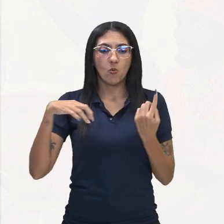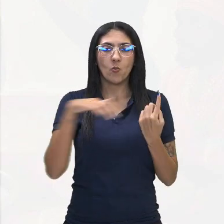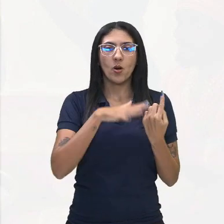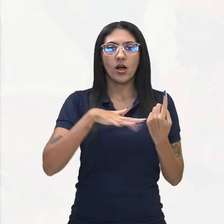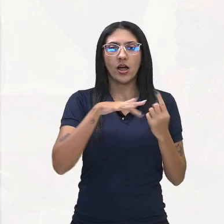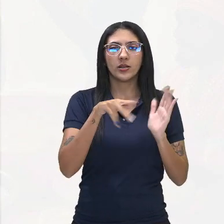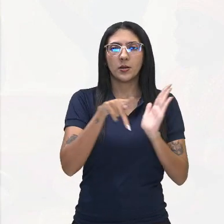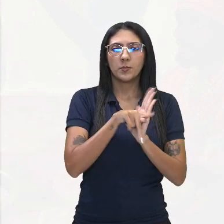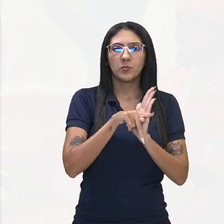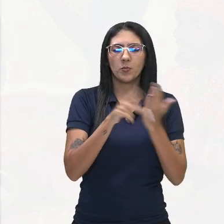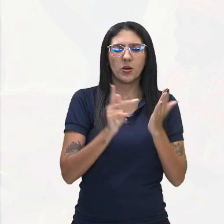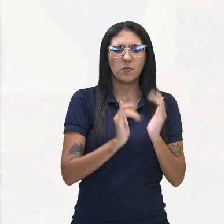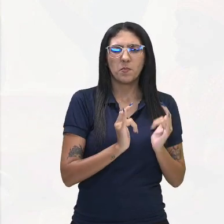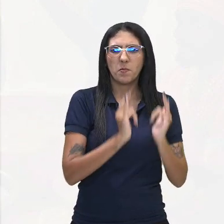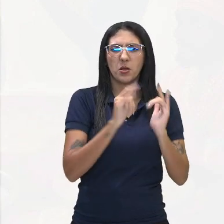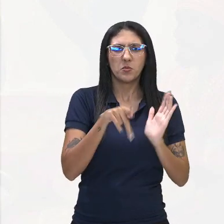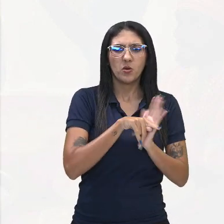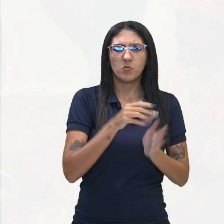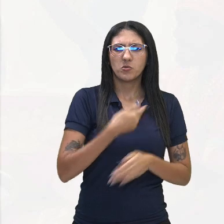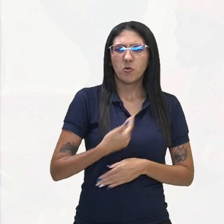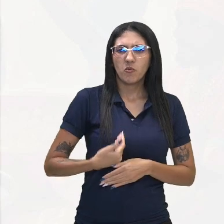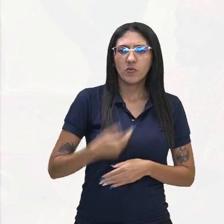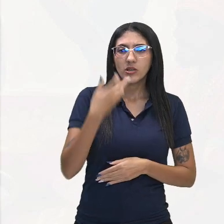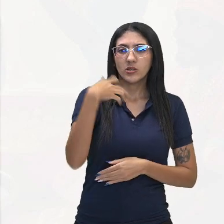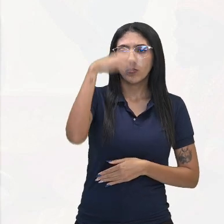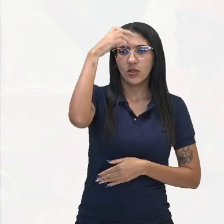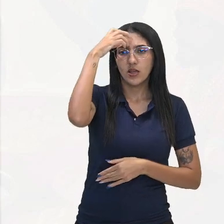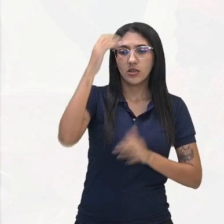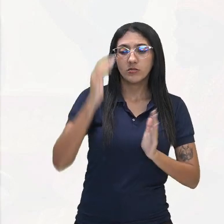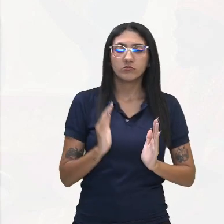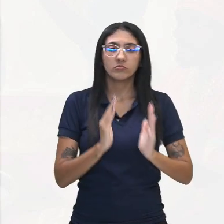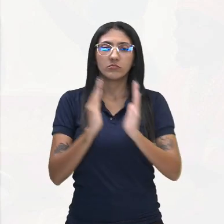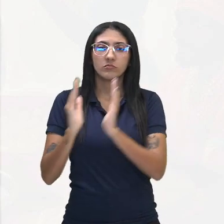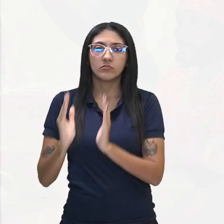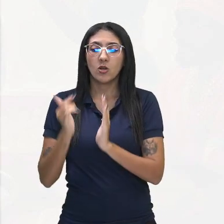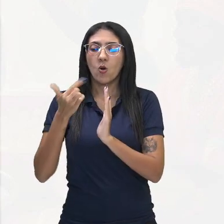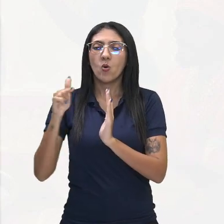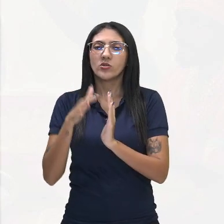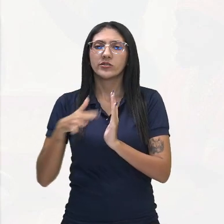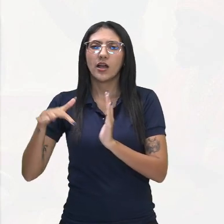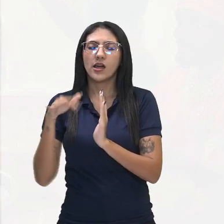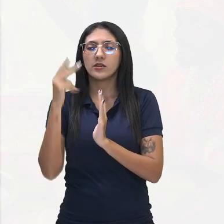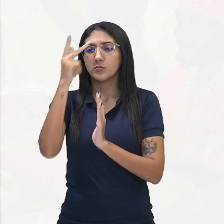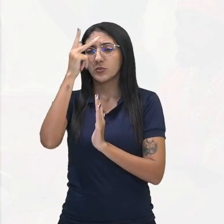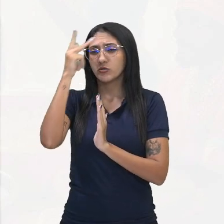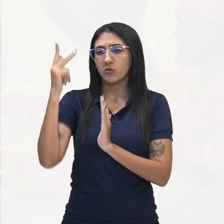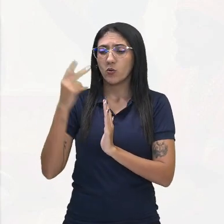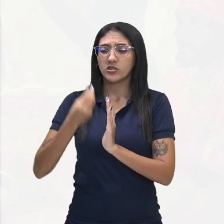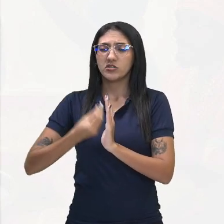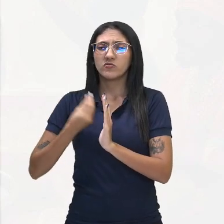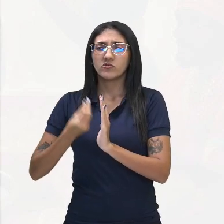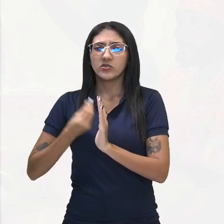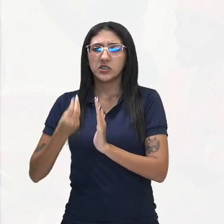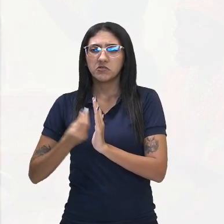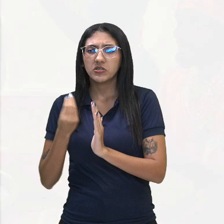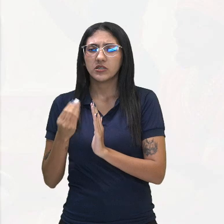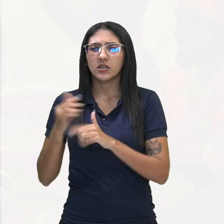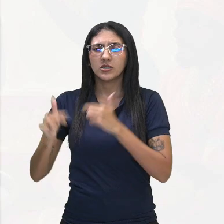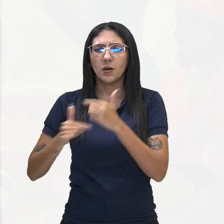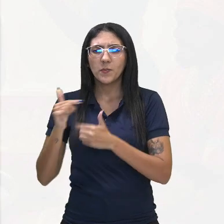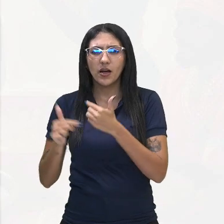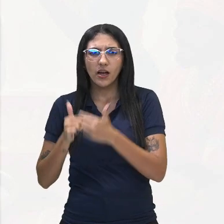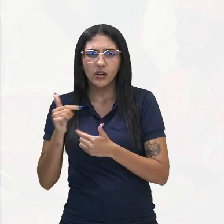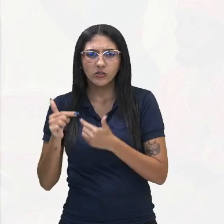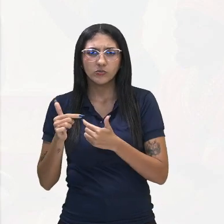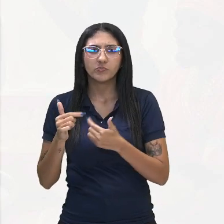e administrativas, e outra habitada por comerciantes e estrangeiros muçulmanos.